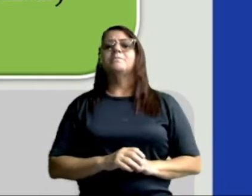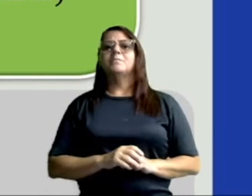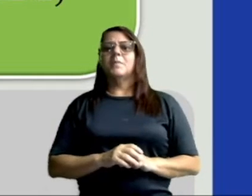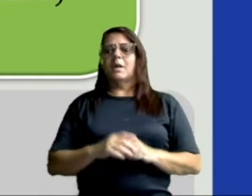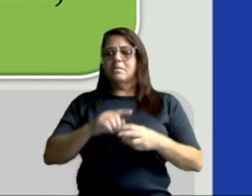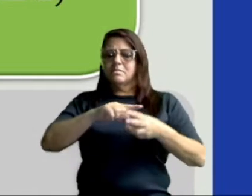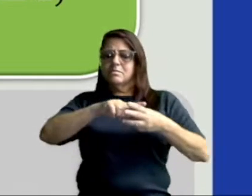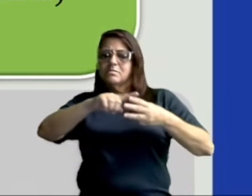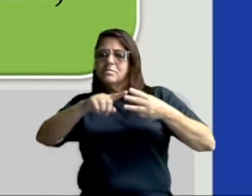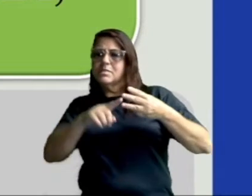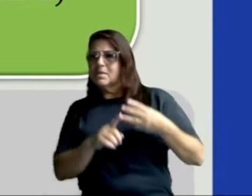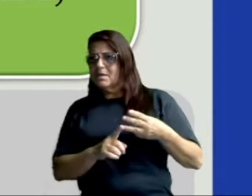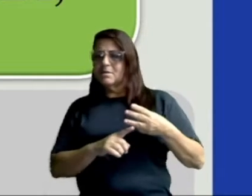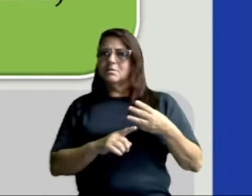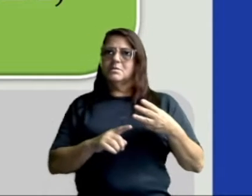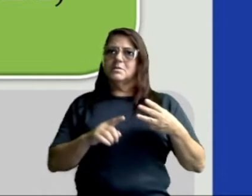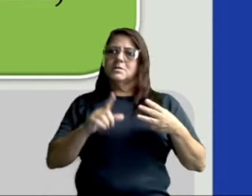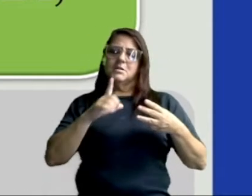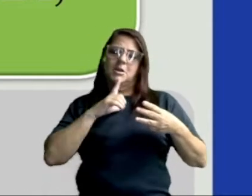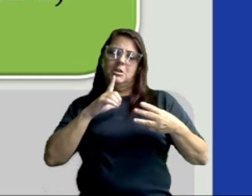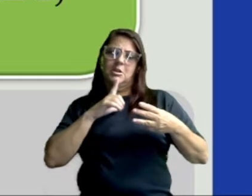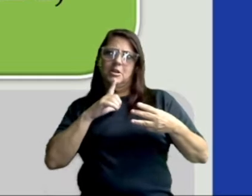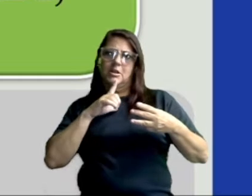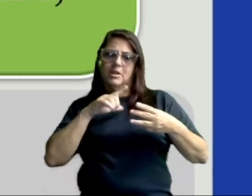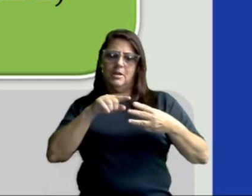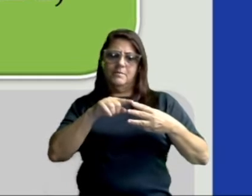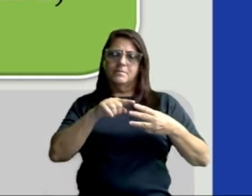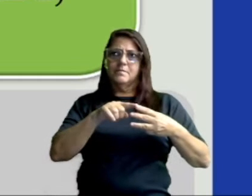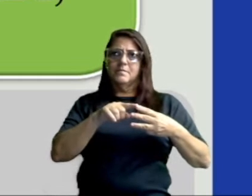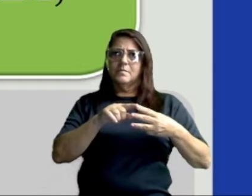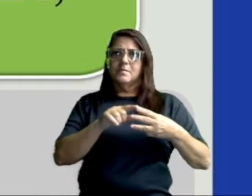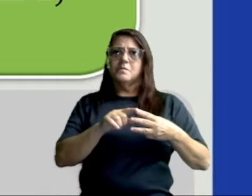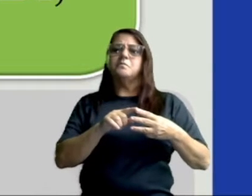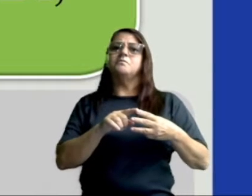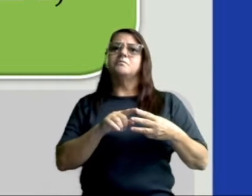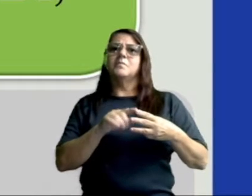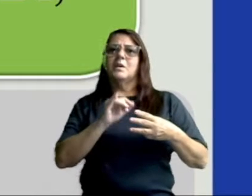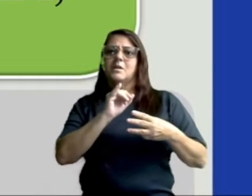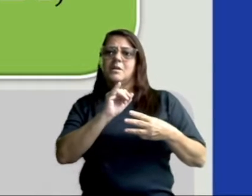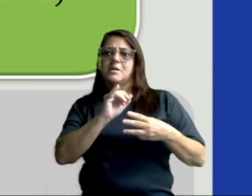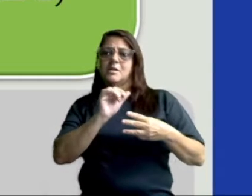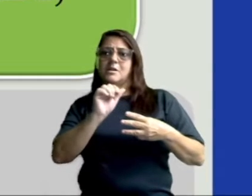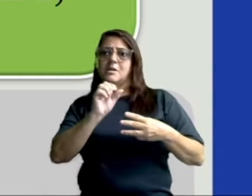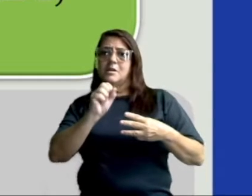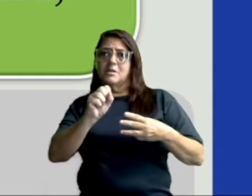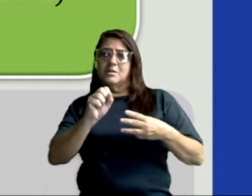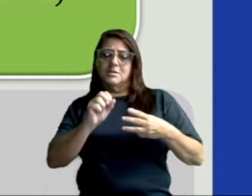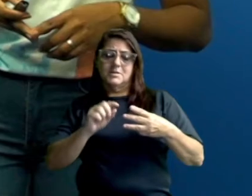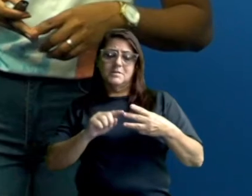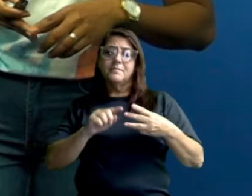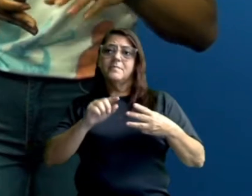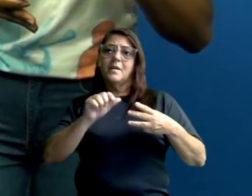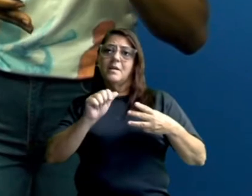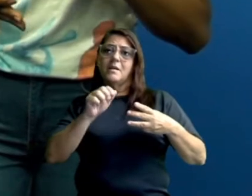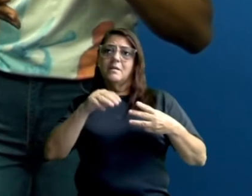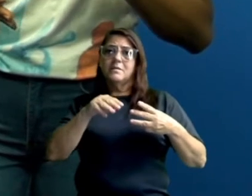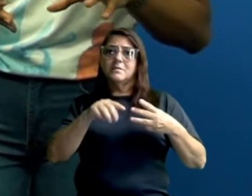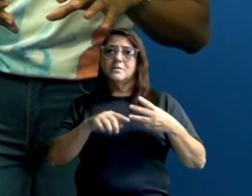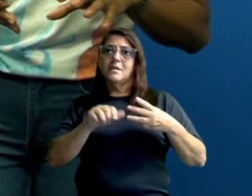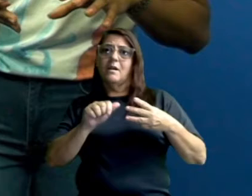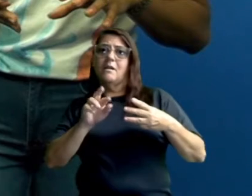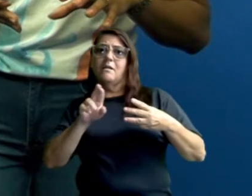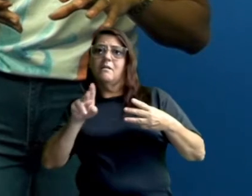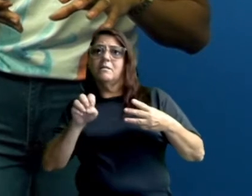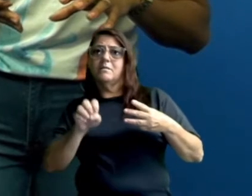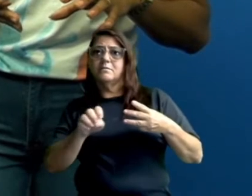as três formas que ele possui, que é a forma de am, a forma is e a forma are. Todas